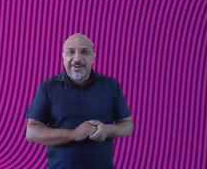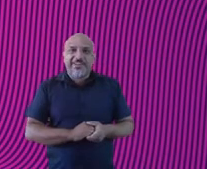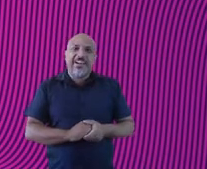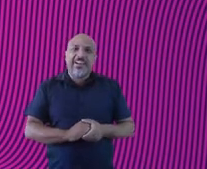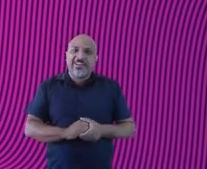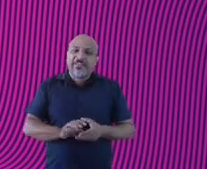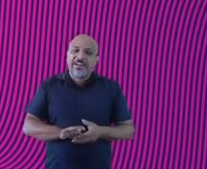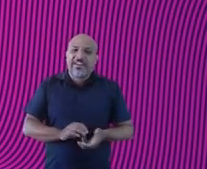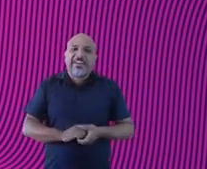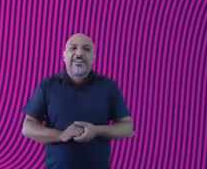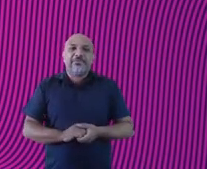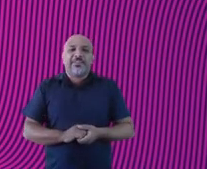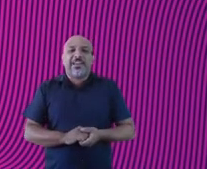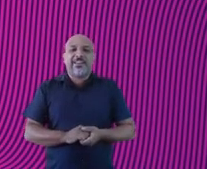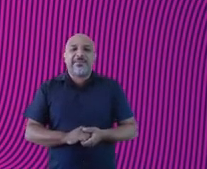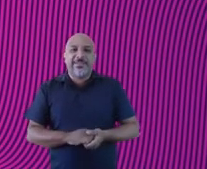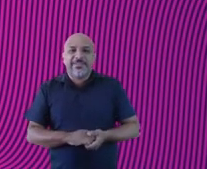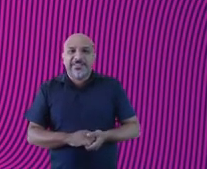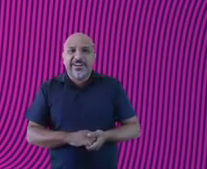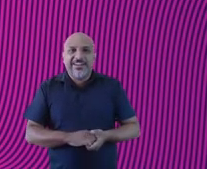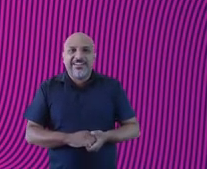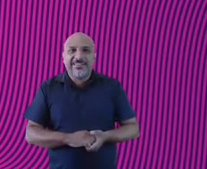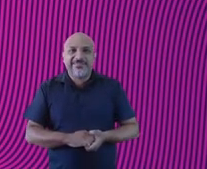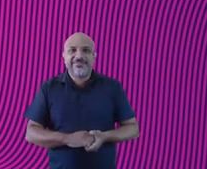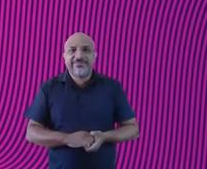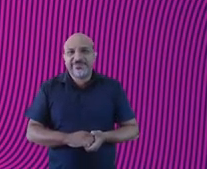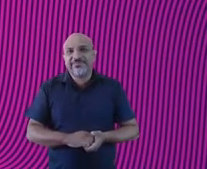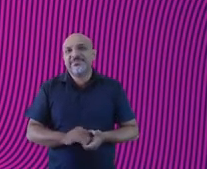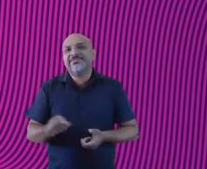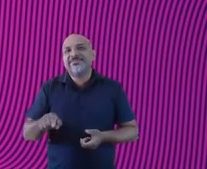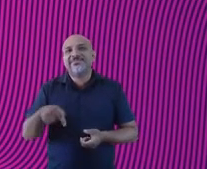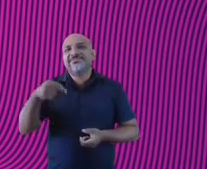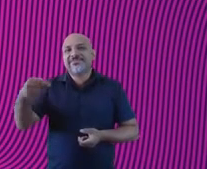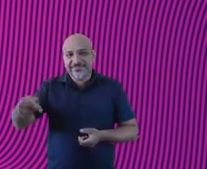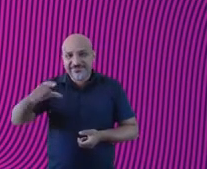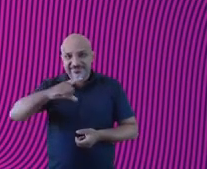de um paciente um pouco mais velho, que já tem